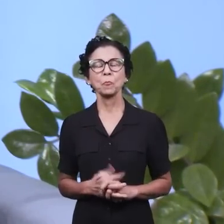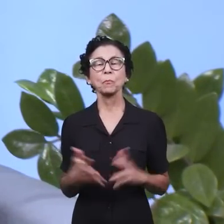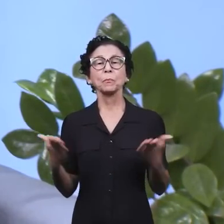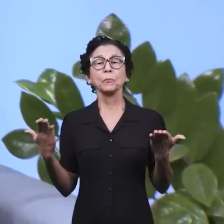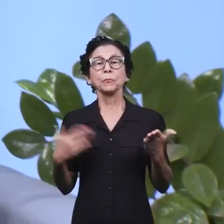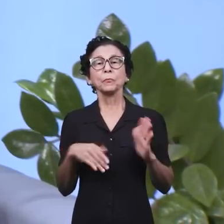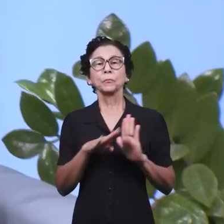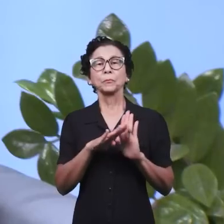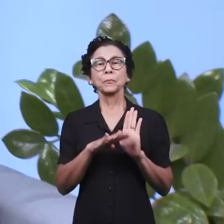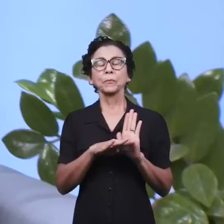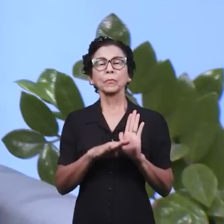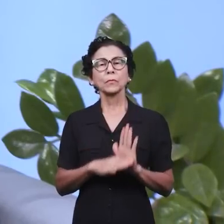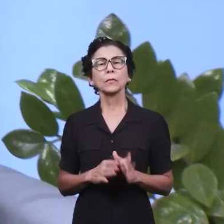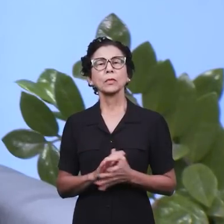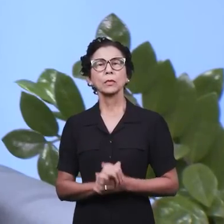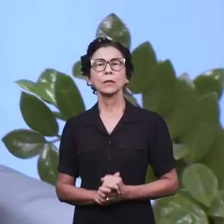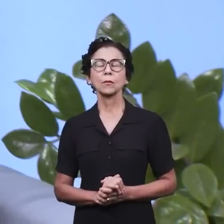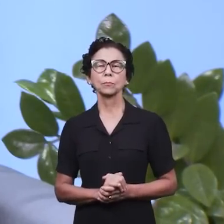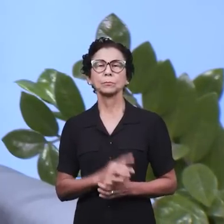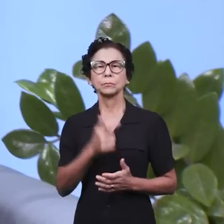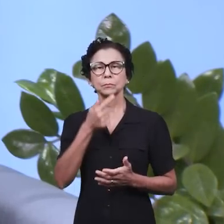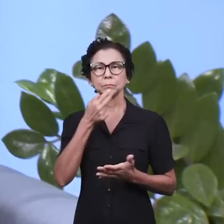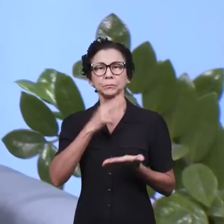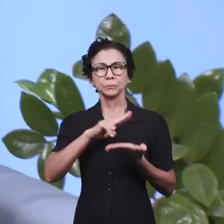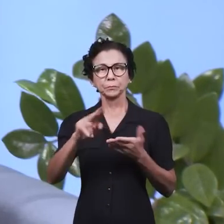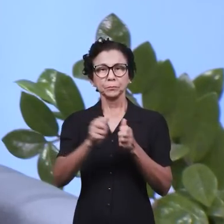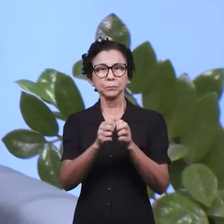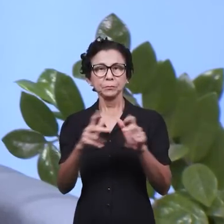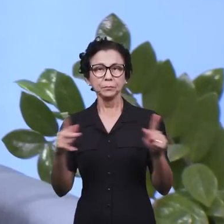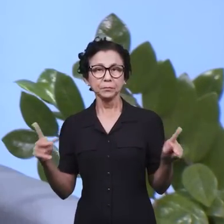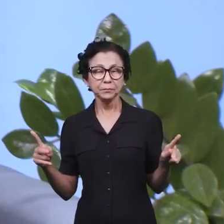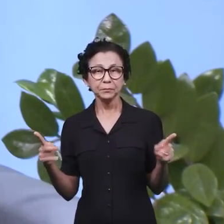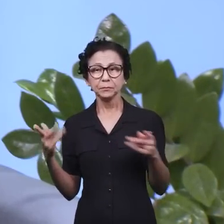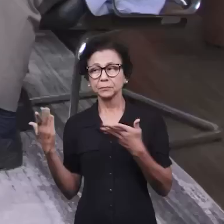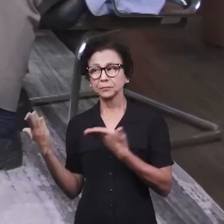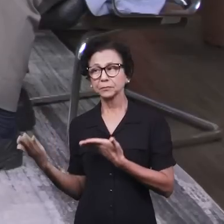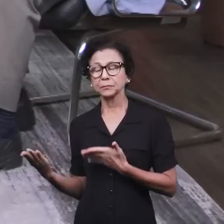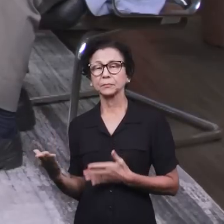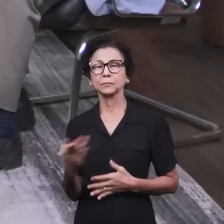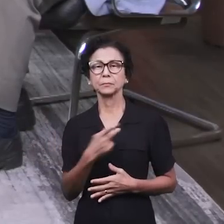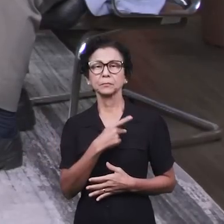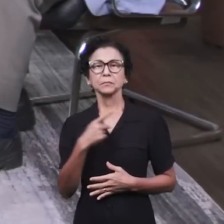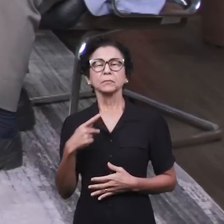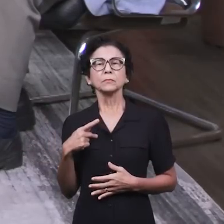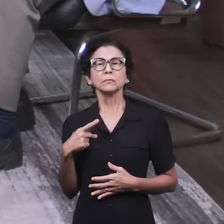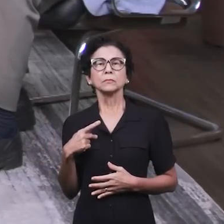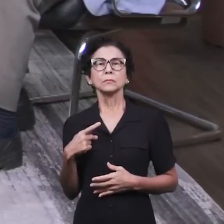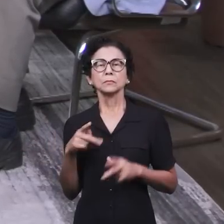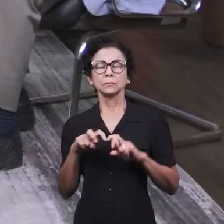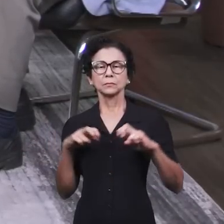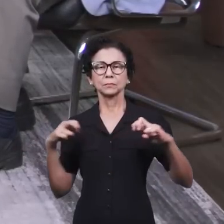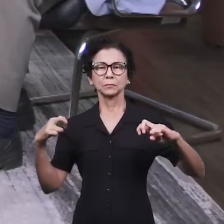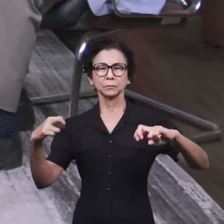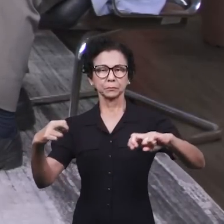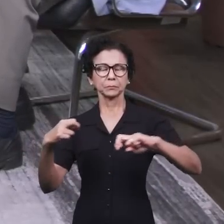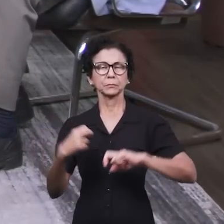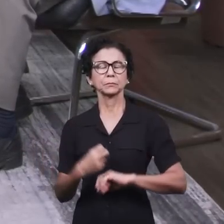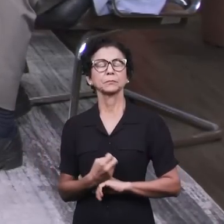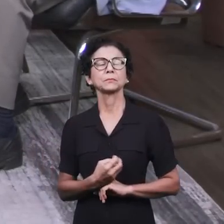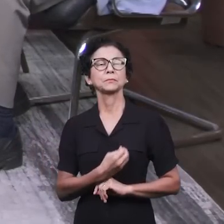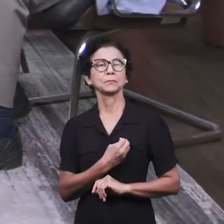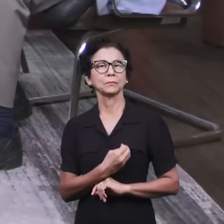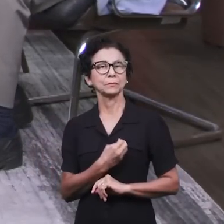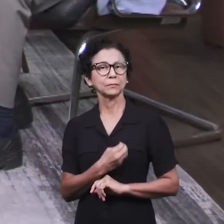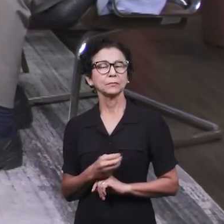lá, vamos ao programa de hoje que trata sobre as 7 cartas do Apocalipse. E aqui eu já apresento os pastores que estamos no estúdio